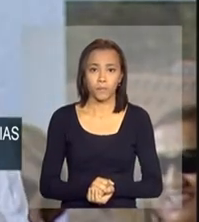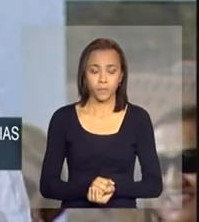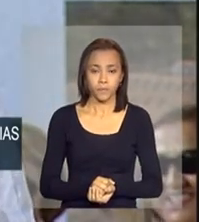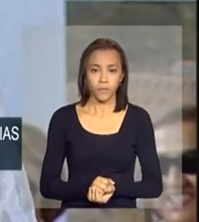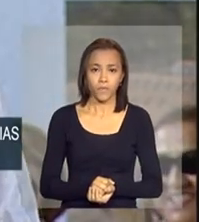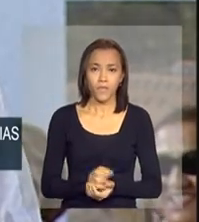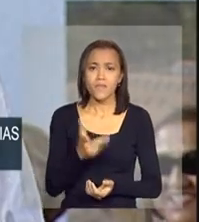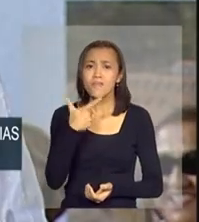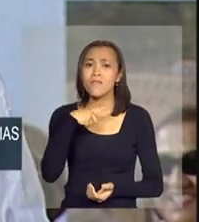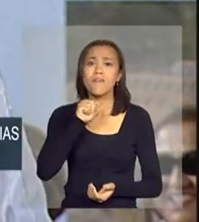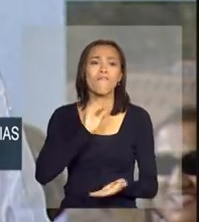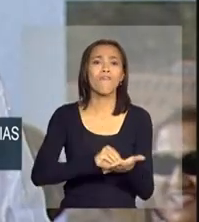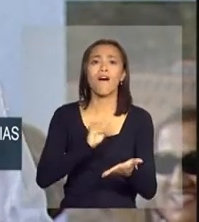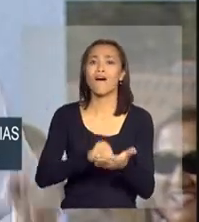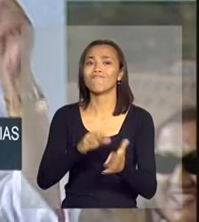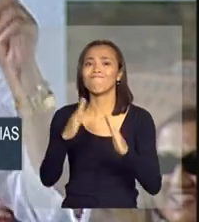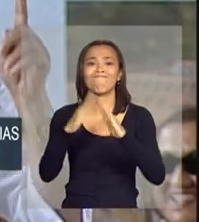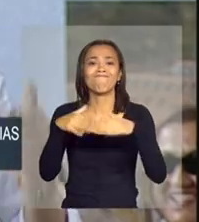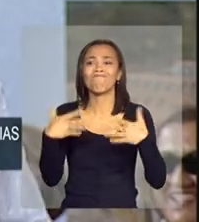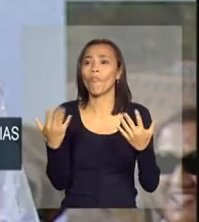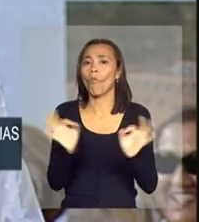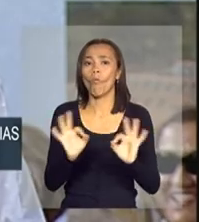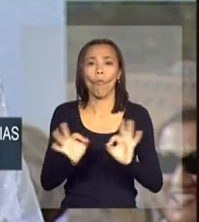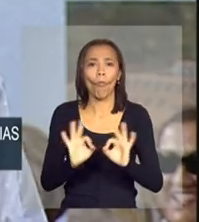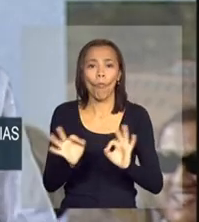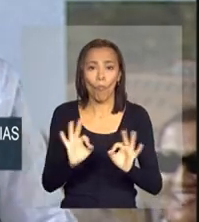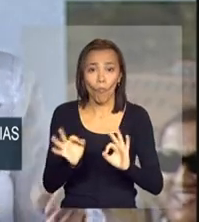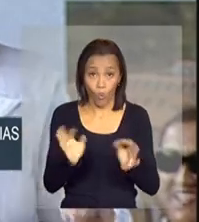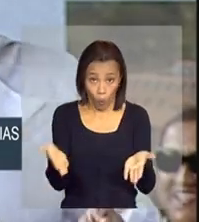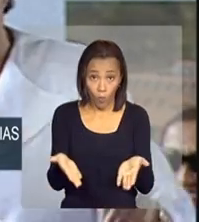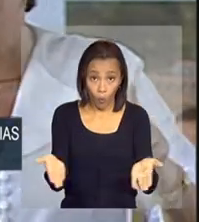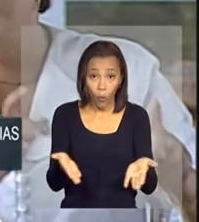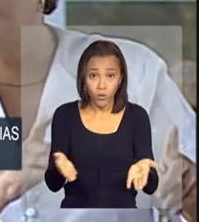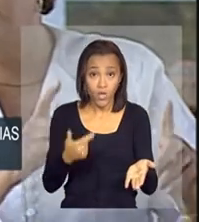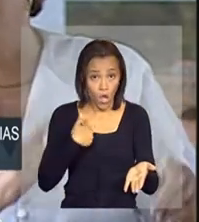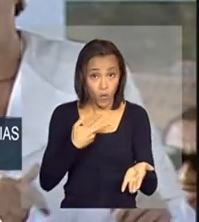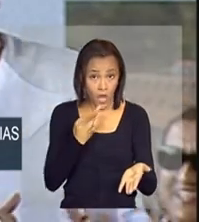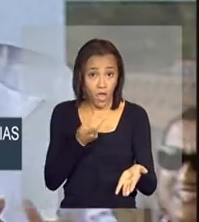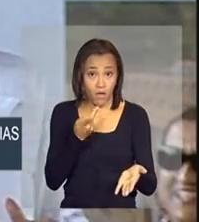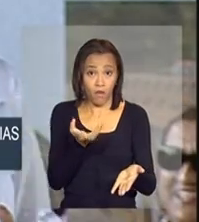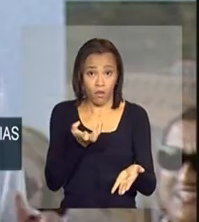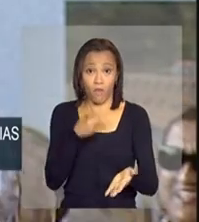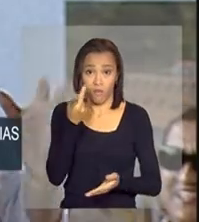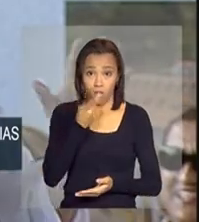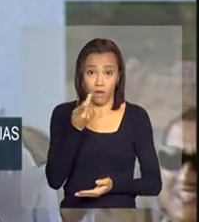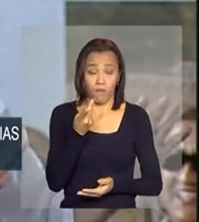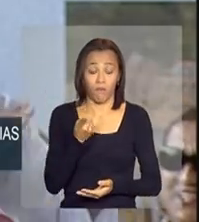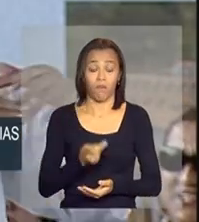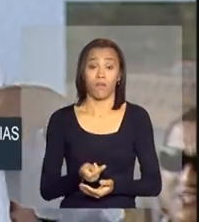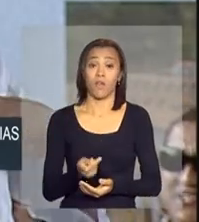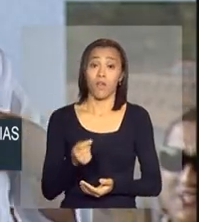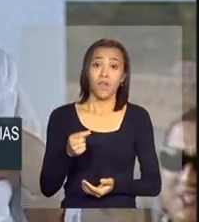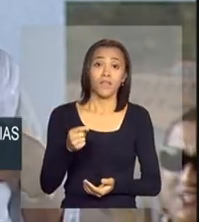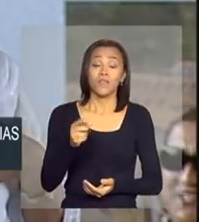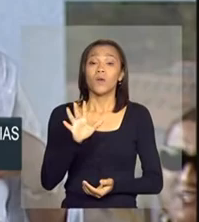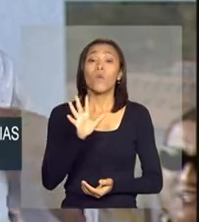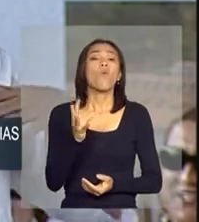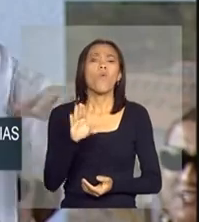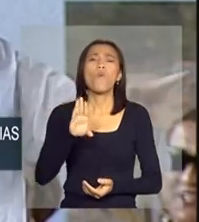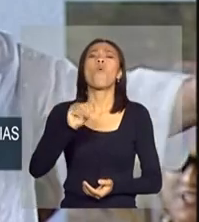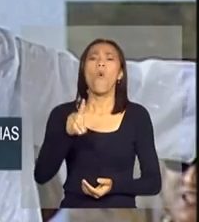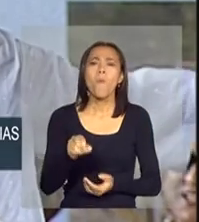e para quem faltou hoje a casa própria eu quero dizer o seguinte PEC ao